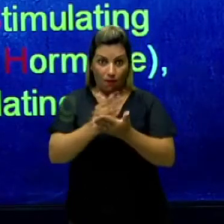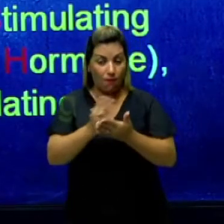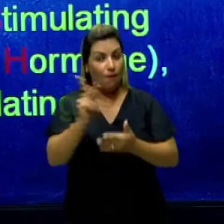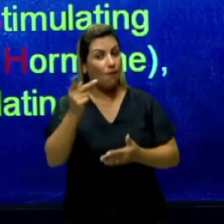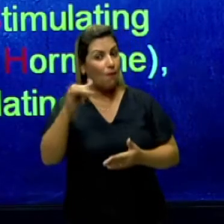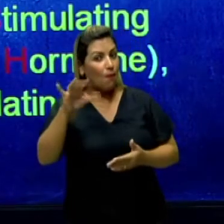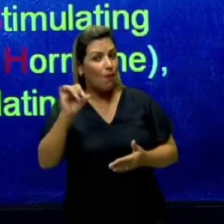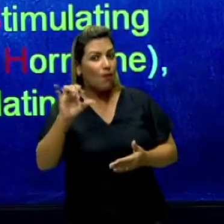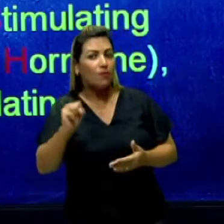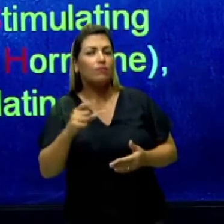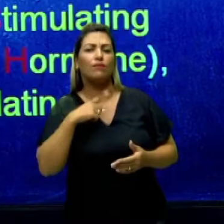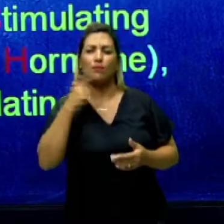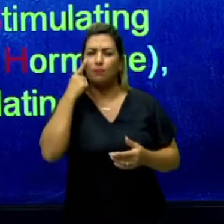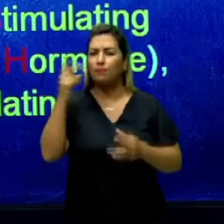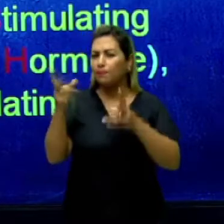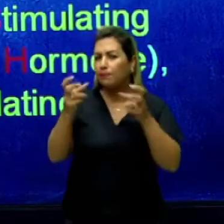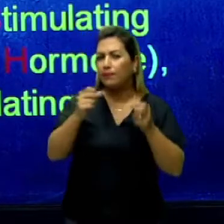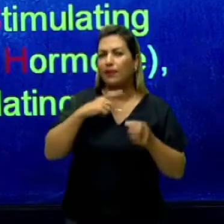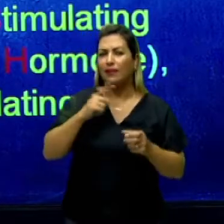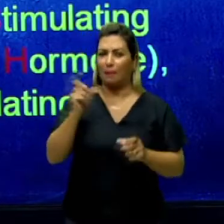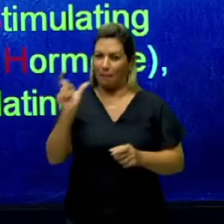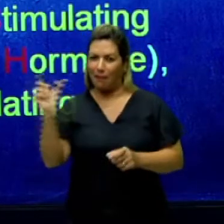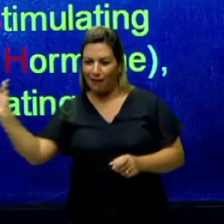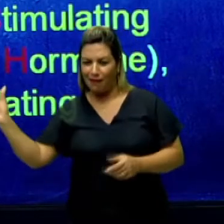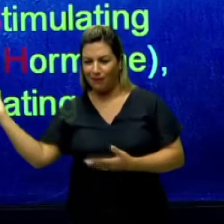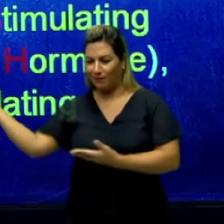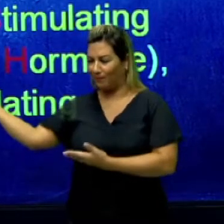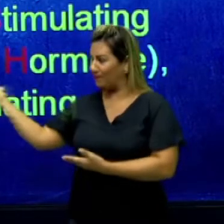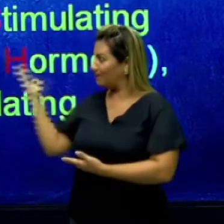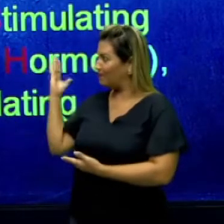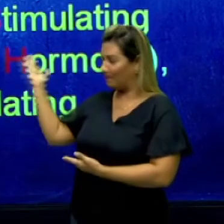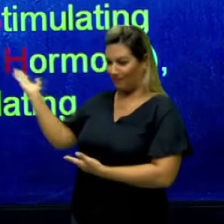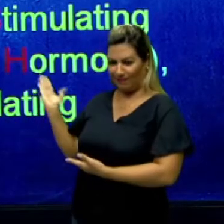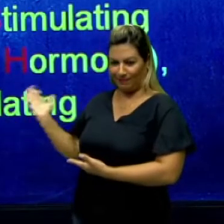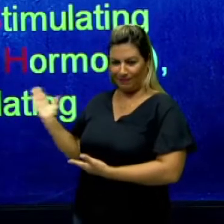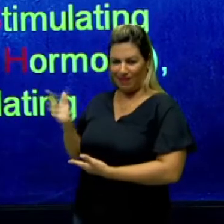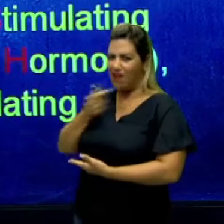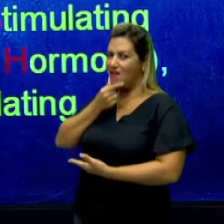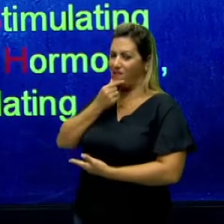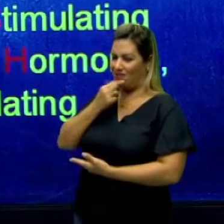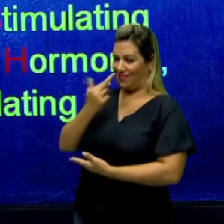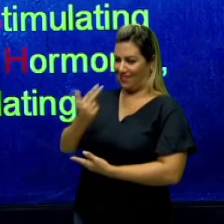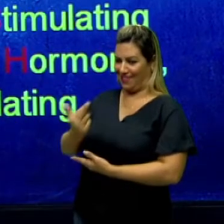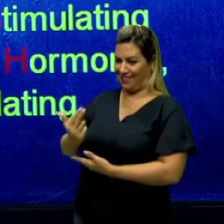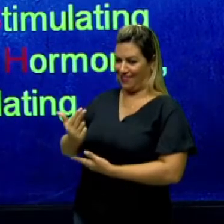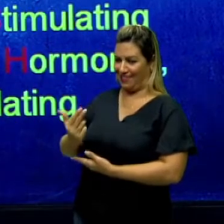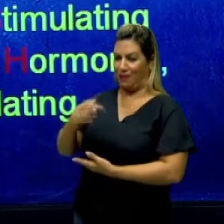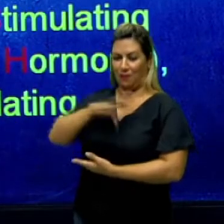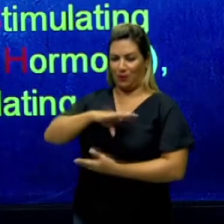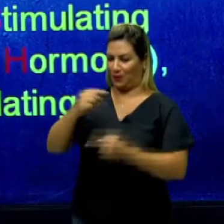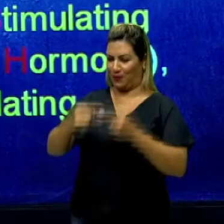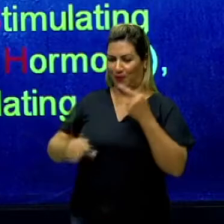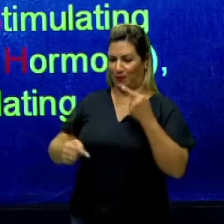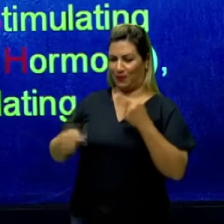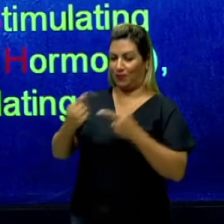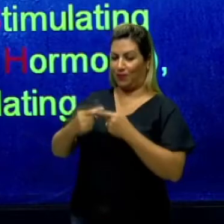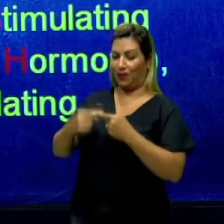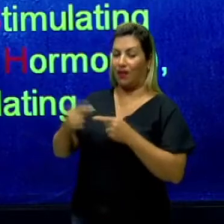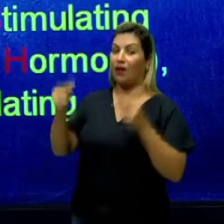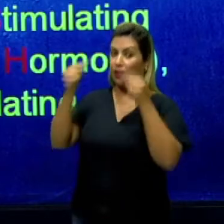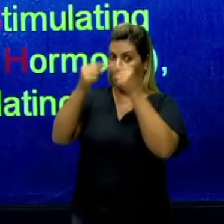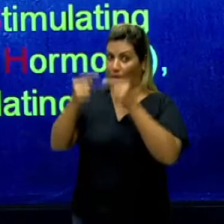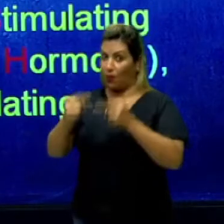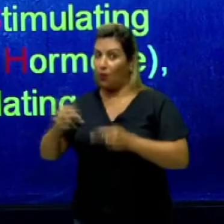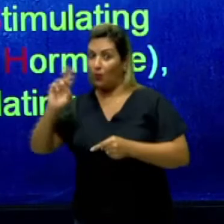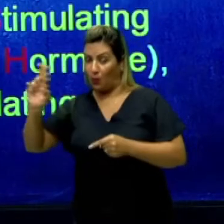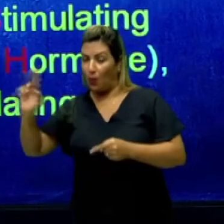Aí vocês vão ver que tem algumas siglas e essas siglas provavelmente não vão bater muito com a escrita em português, porque essa sigla é embasada no